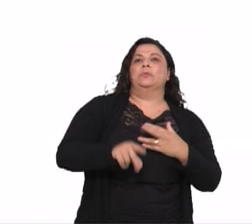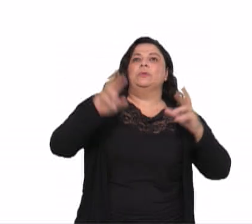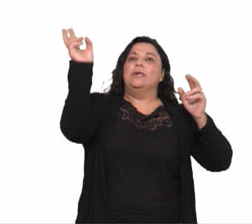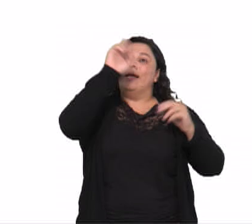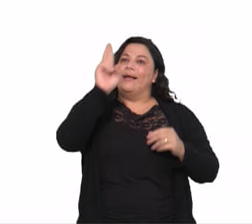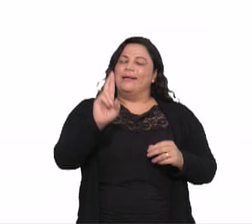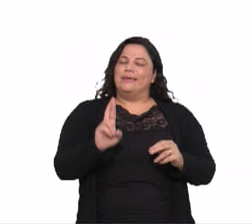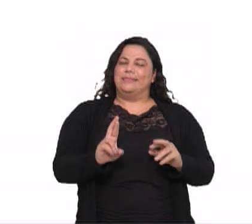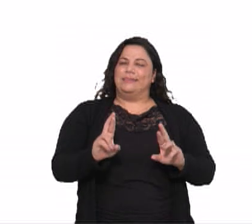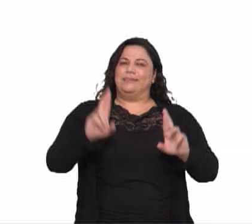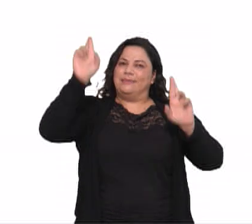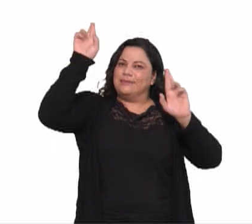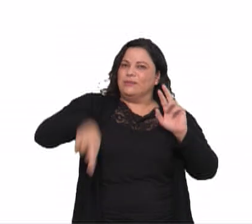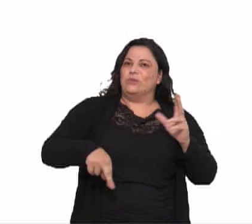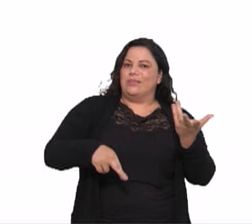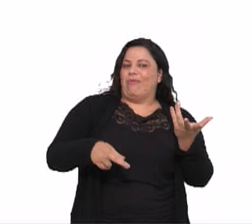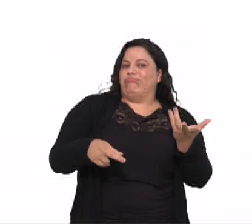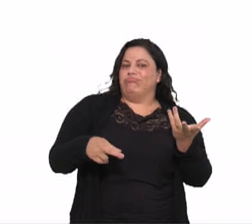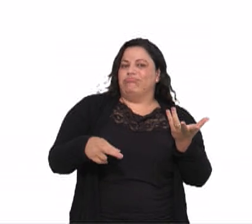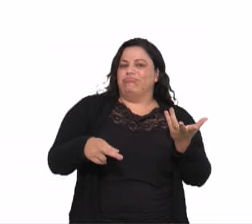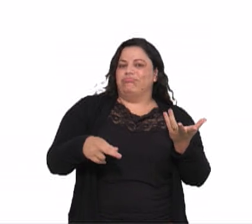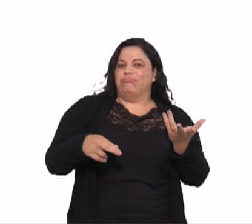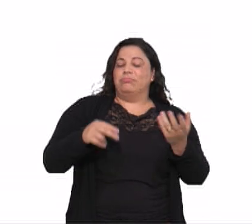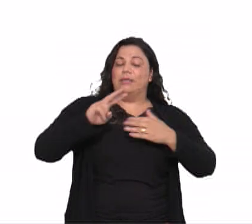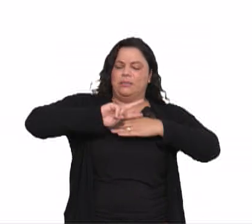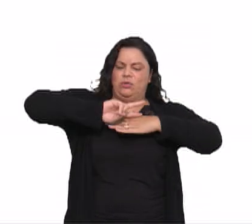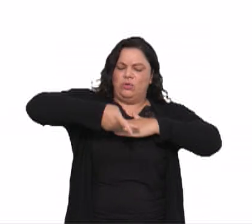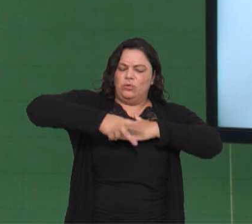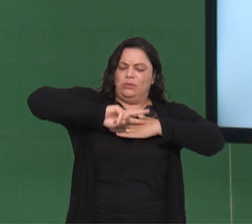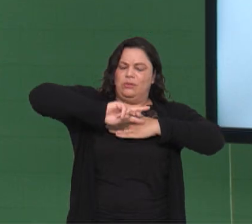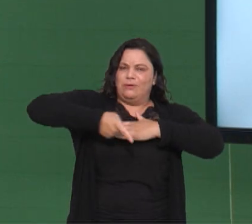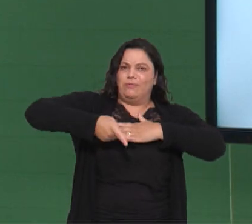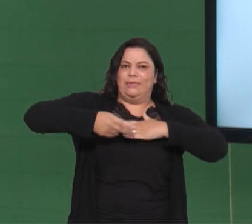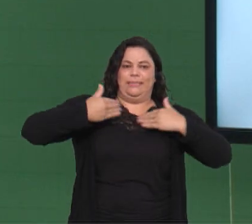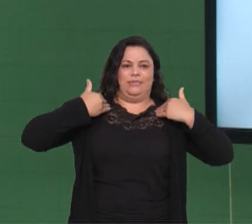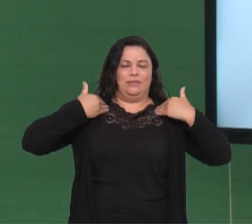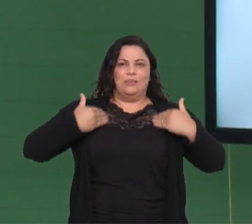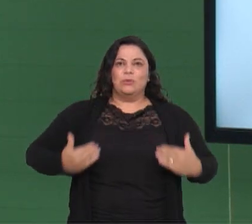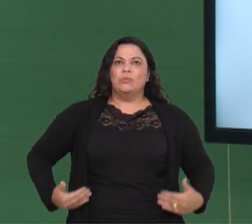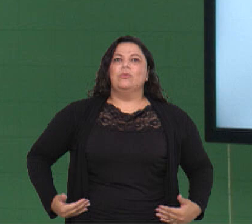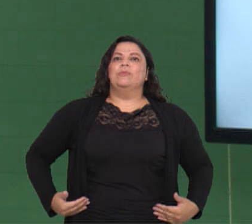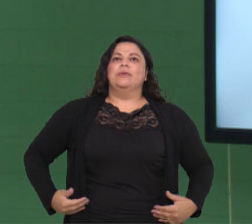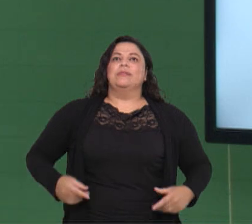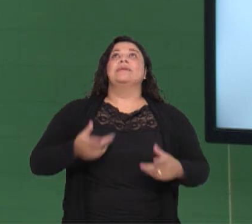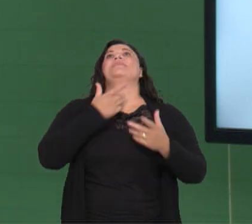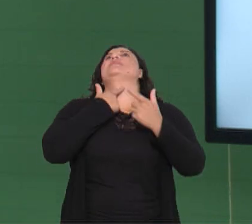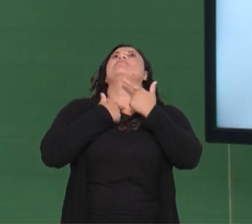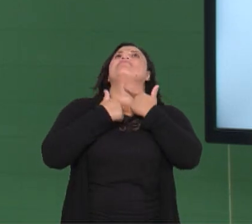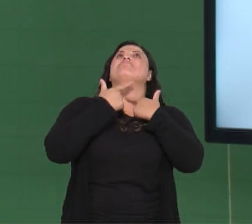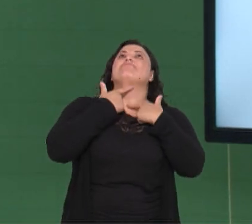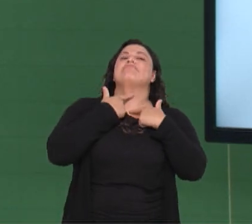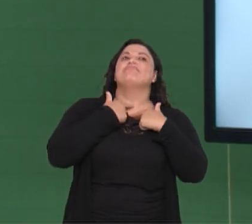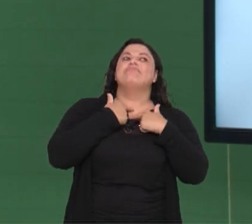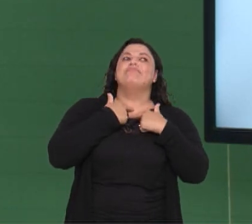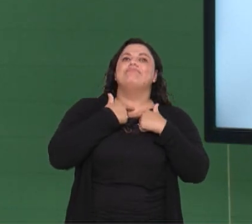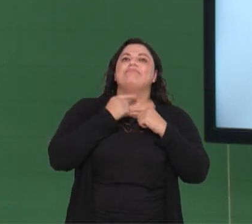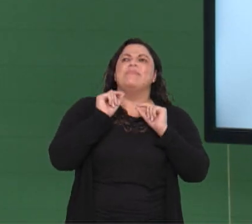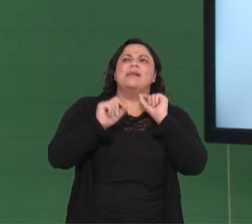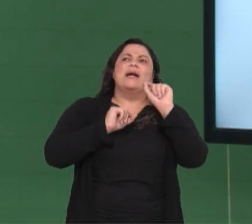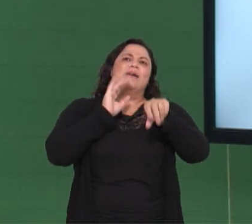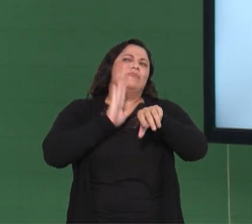consegue medir as consequências do seu comportamento. Né? A minha vontade é tirar o meu tempinho